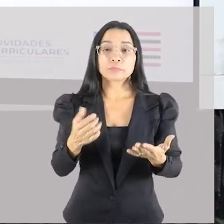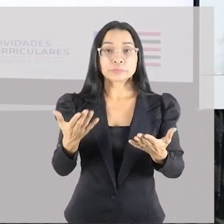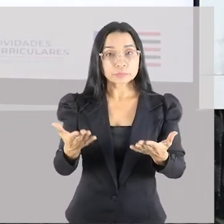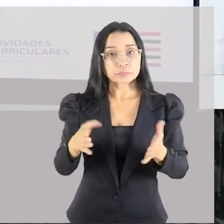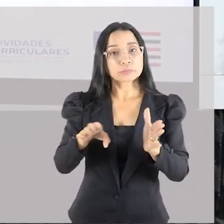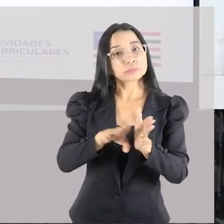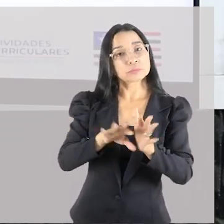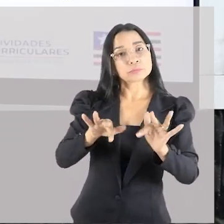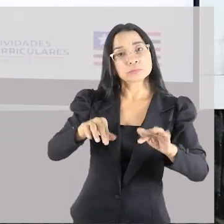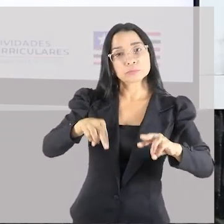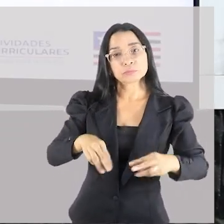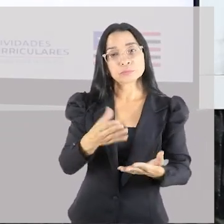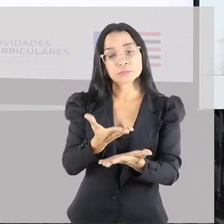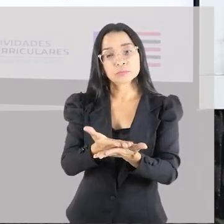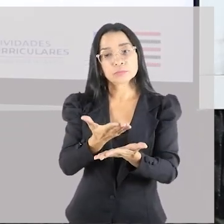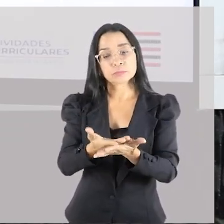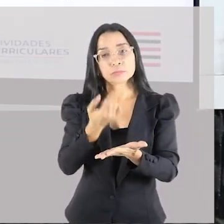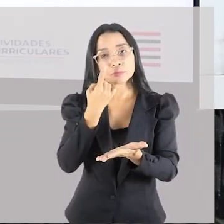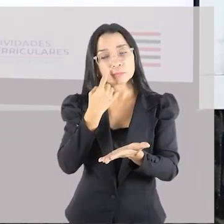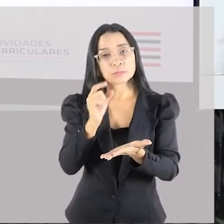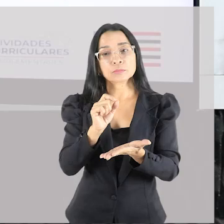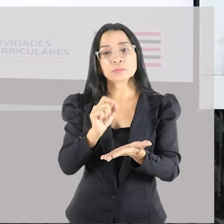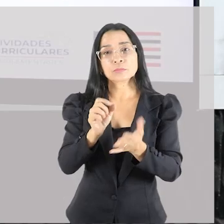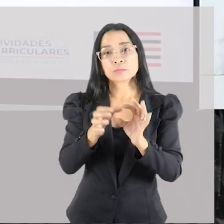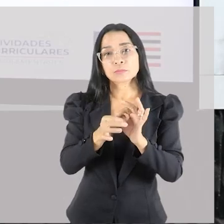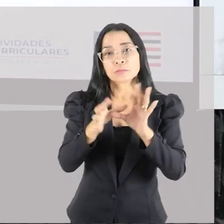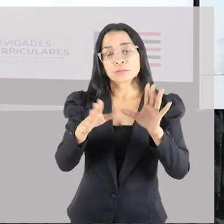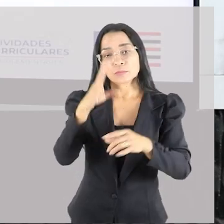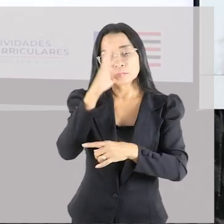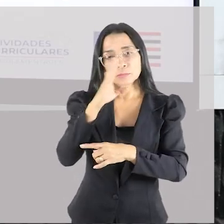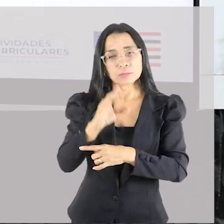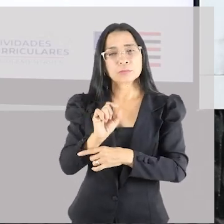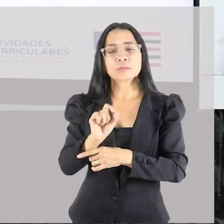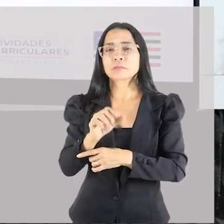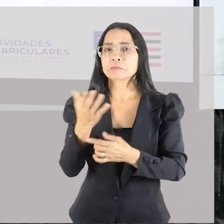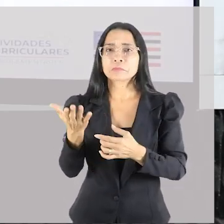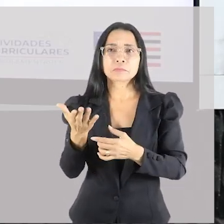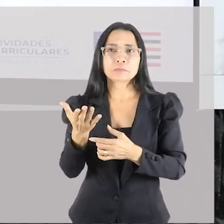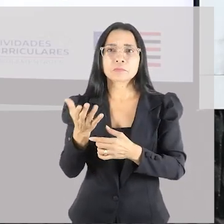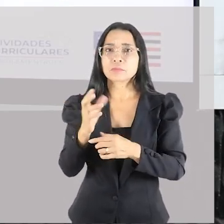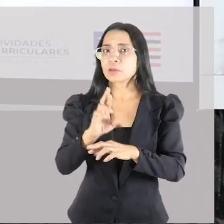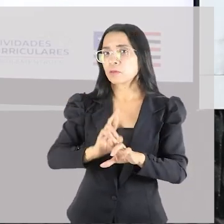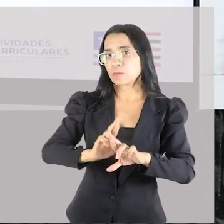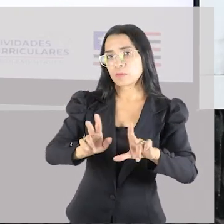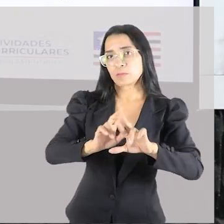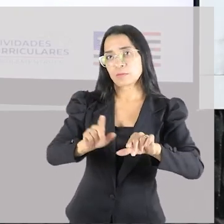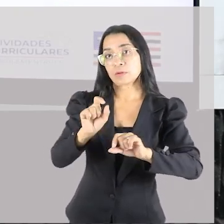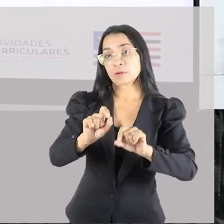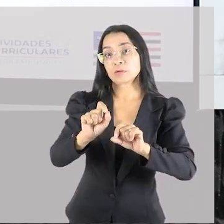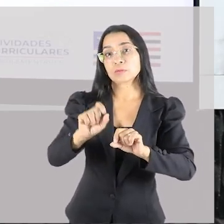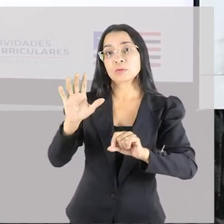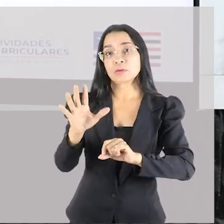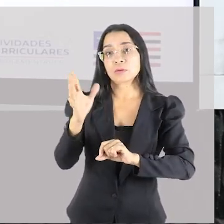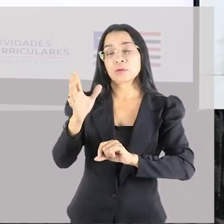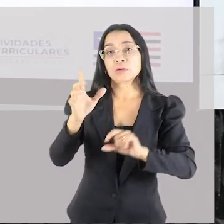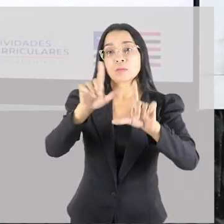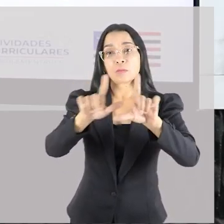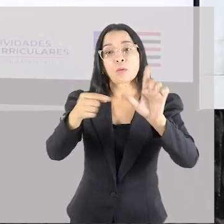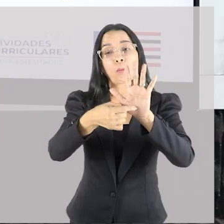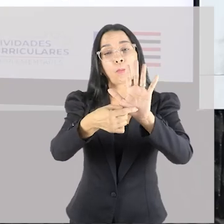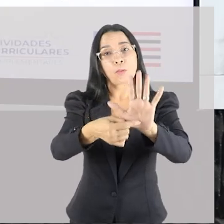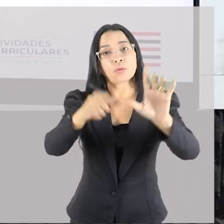nós chegamos ao final dessa aula, vimos que a independência do Brasil não foi aquela tal qual está desenhada dentro do quadro